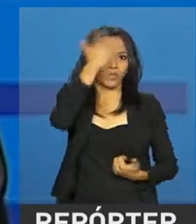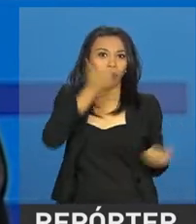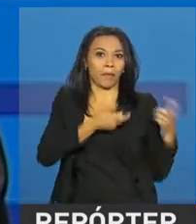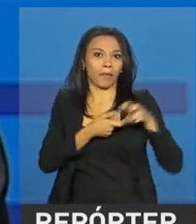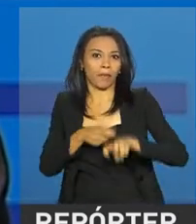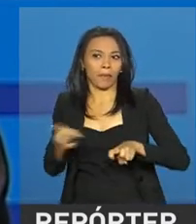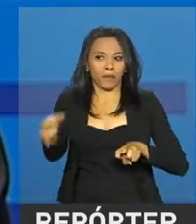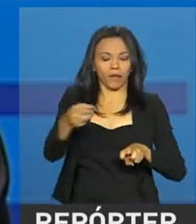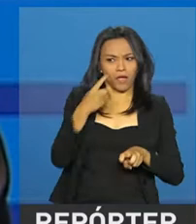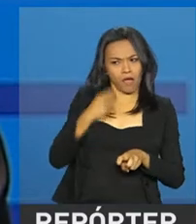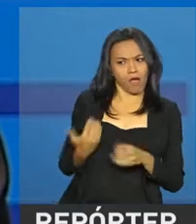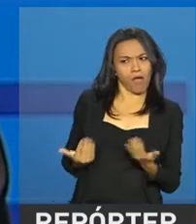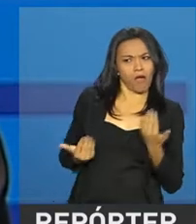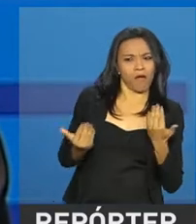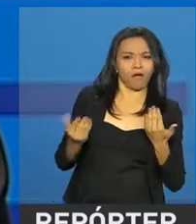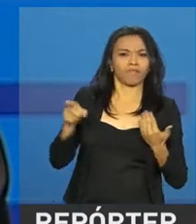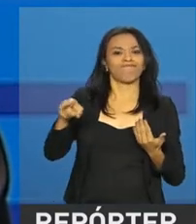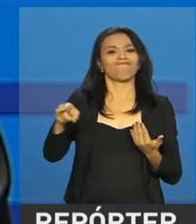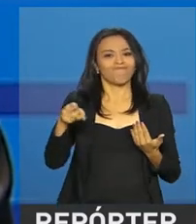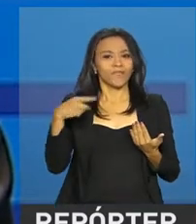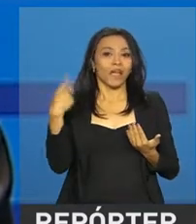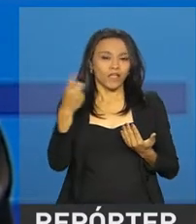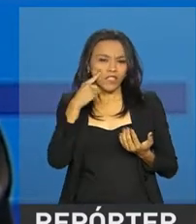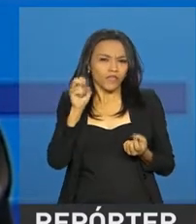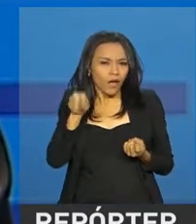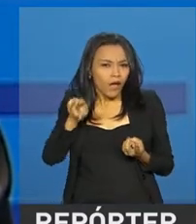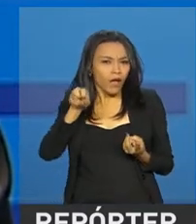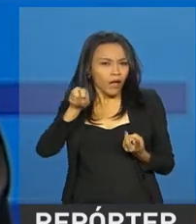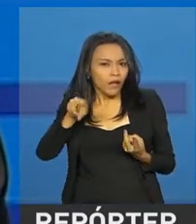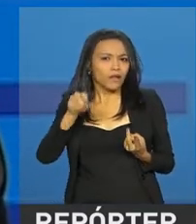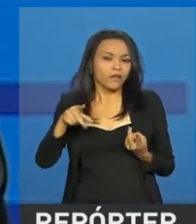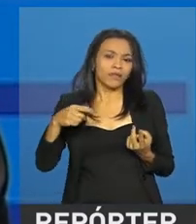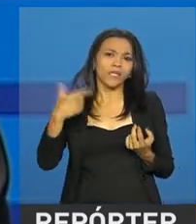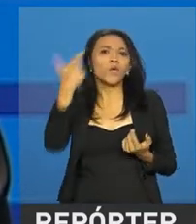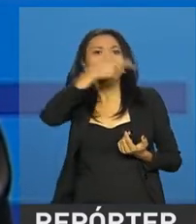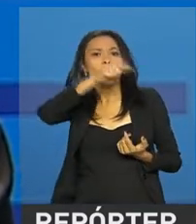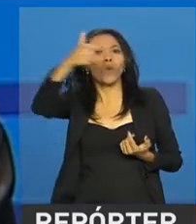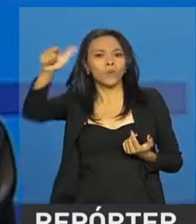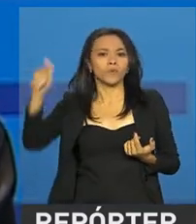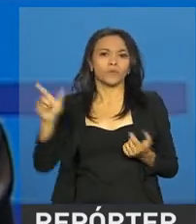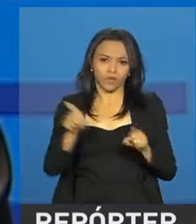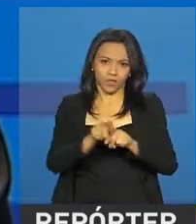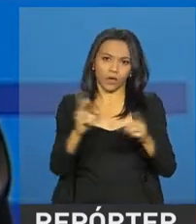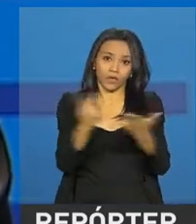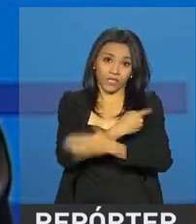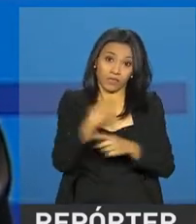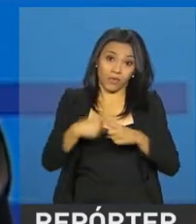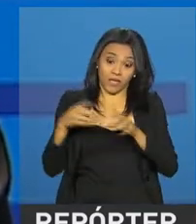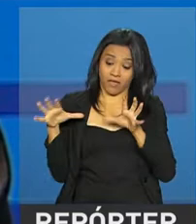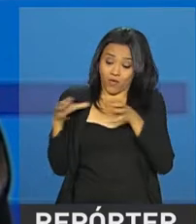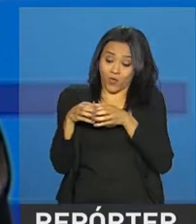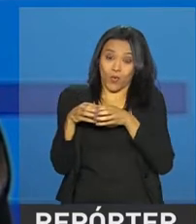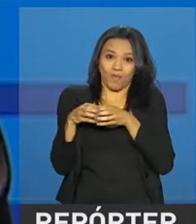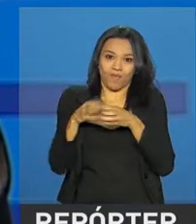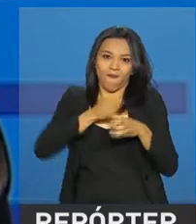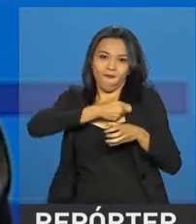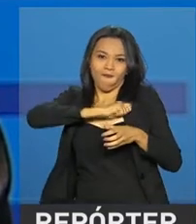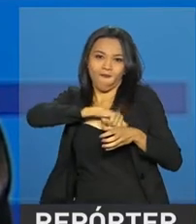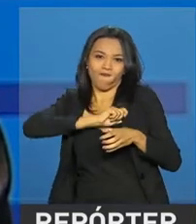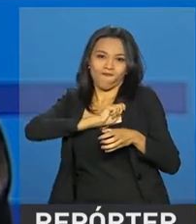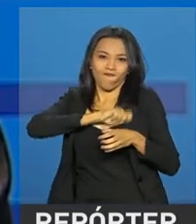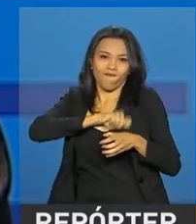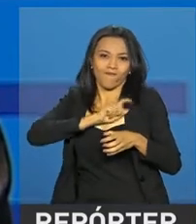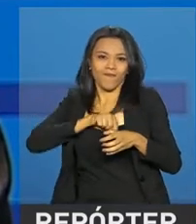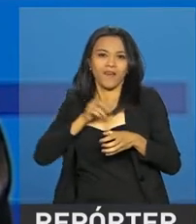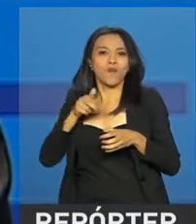em situações também referente a certames mais próximos. Por quê? Porque, na verdade, as quadrilhas, elas não têm paixão, elas vão fraudar com